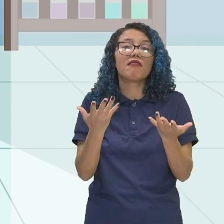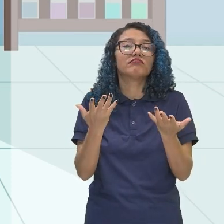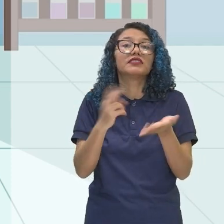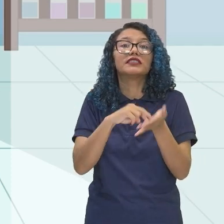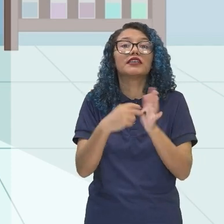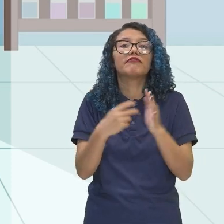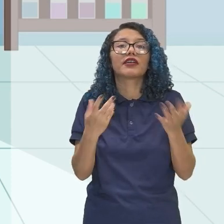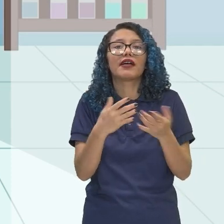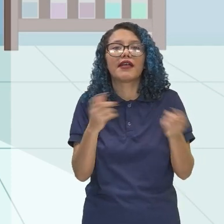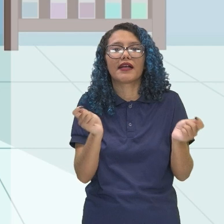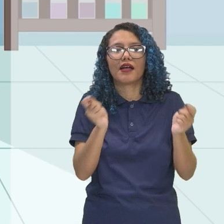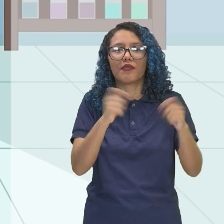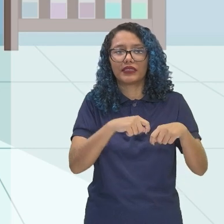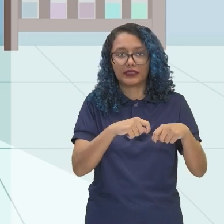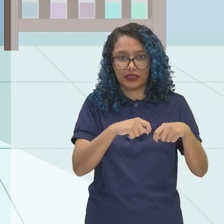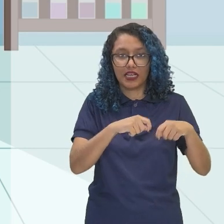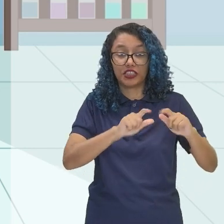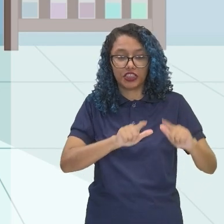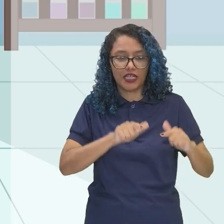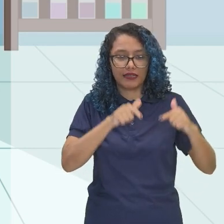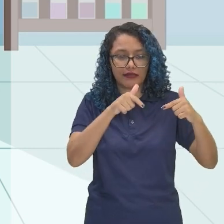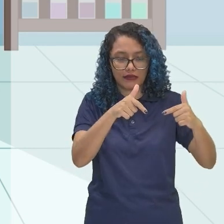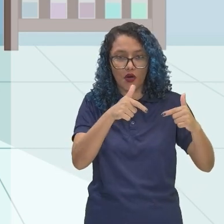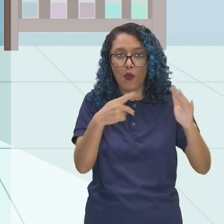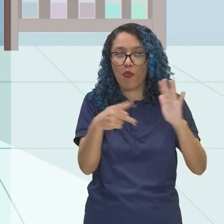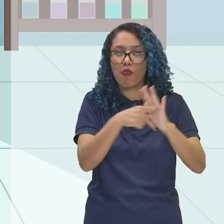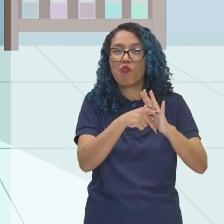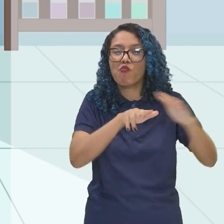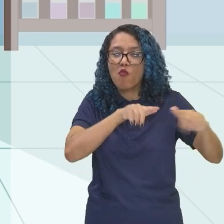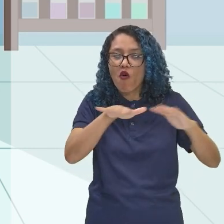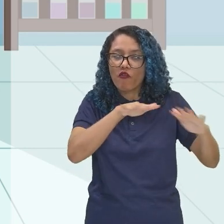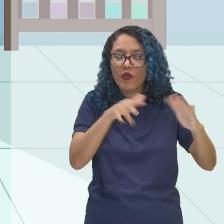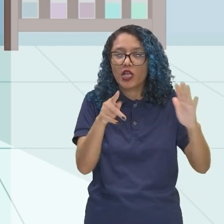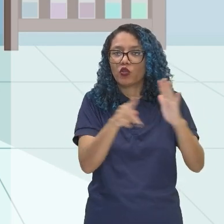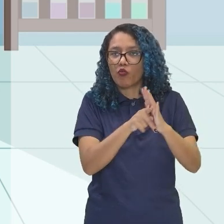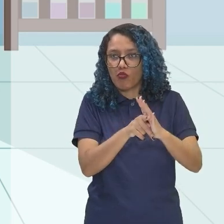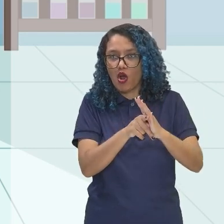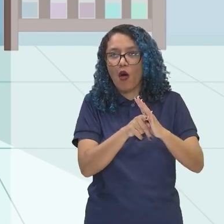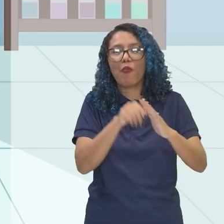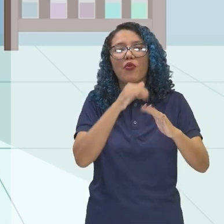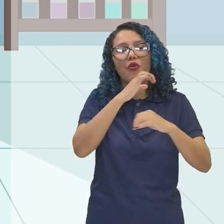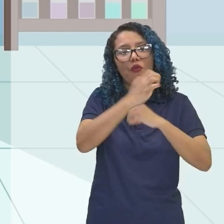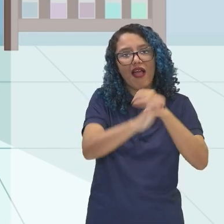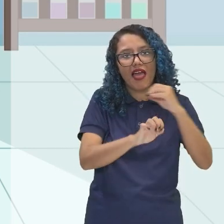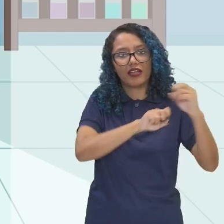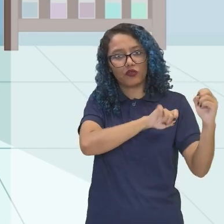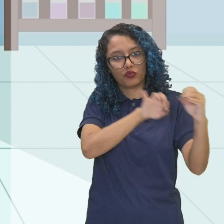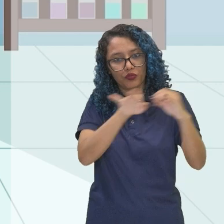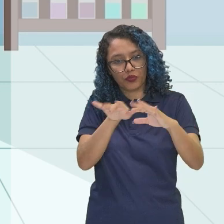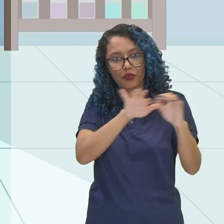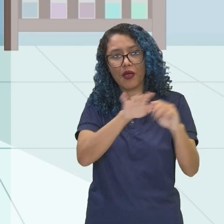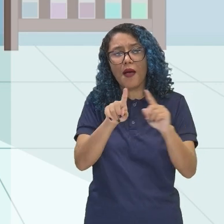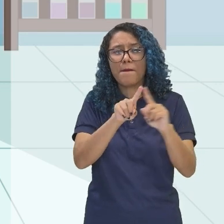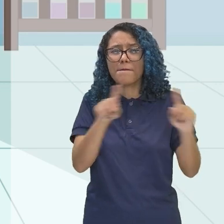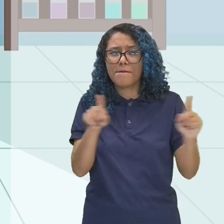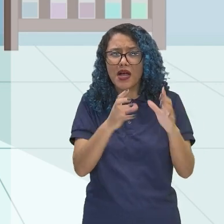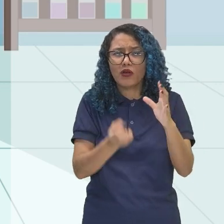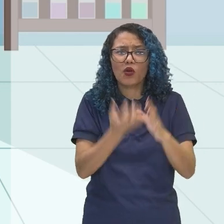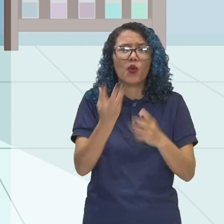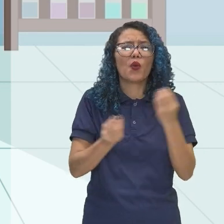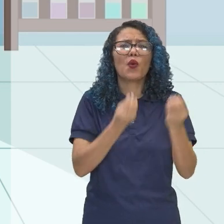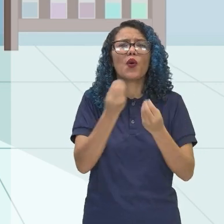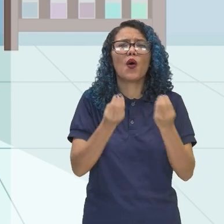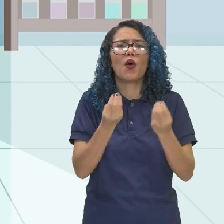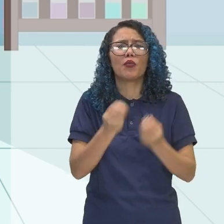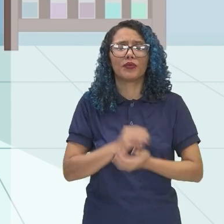de trabalho de uma corrente elétrica. Mas como ela é gerada? Como é? Quando nós vimos ali